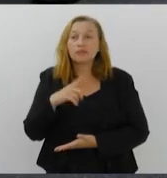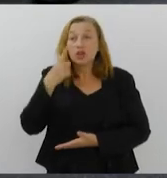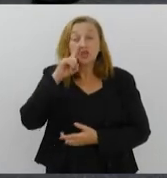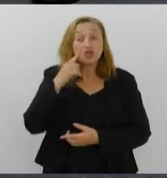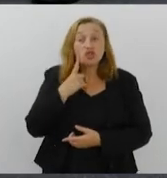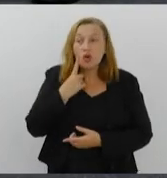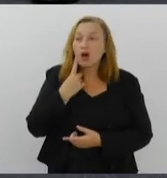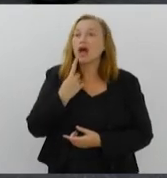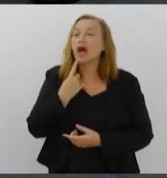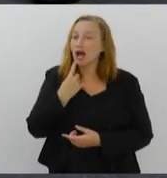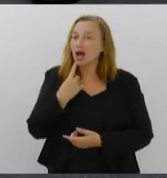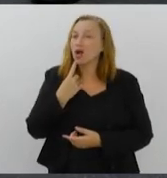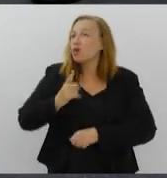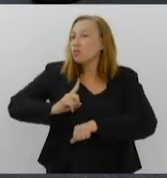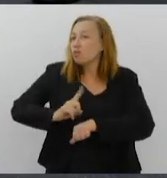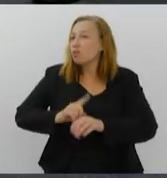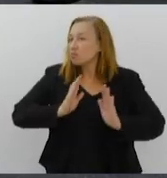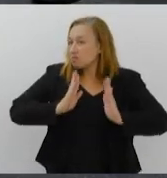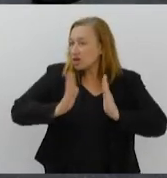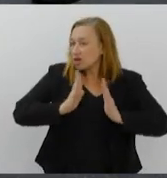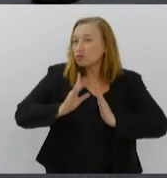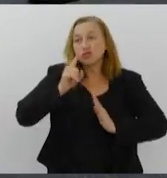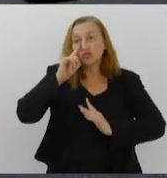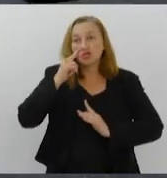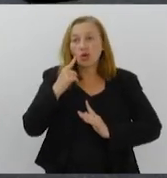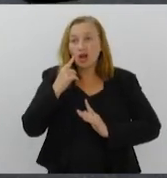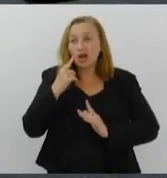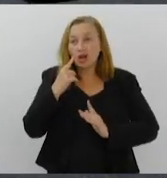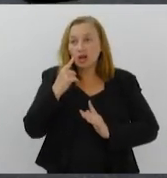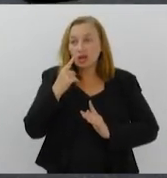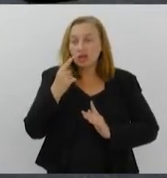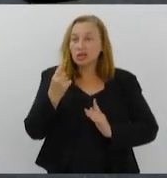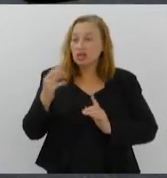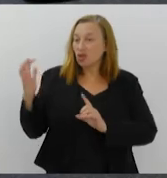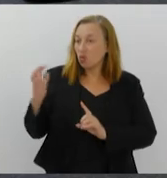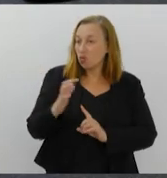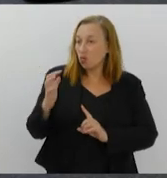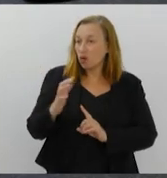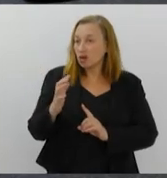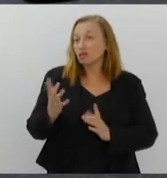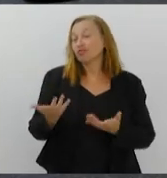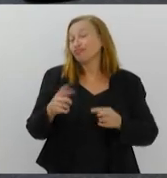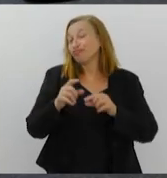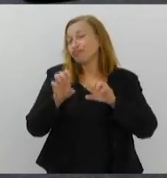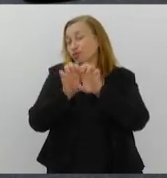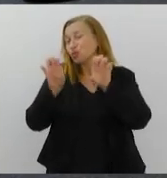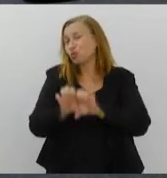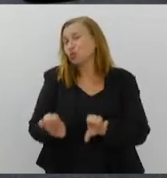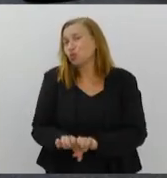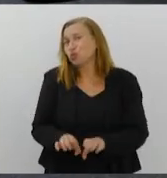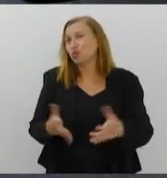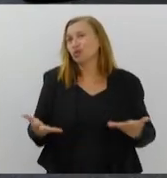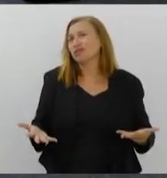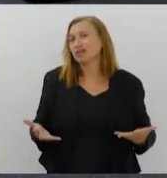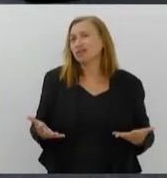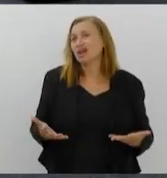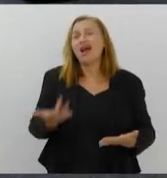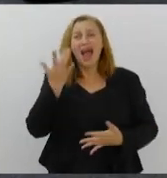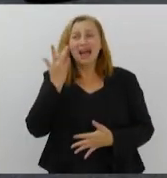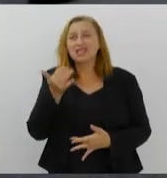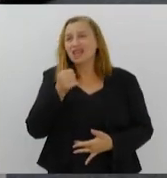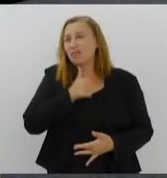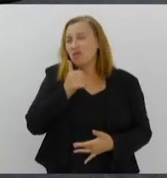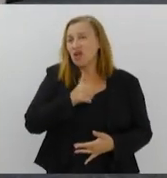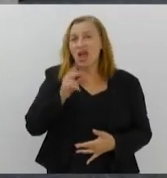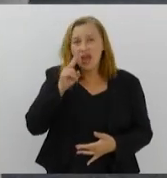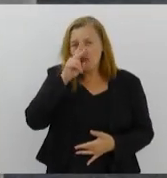o seu luto, chorar a sua dor, sem ser aviltada diante de uma estrutura que acha que essa mulher é